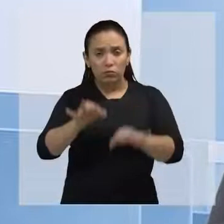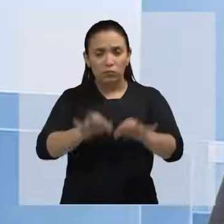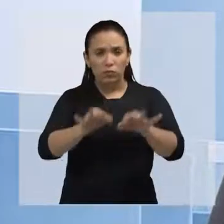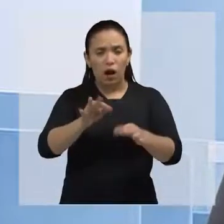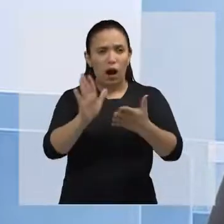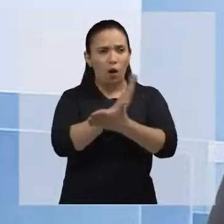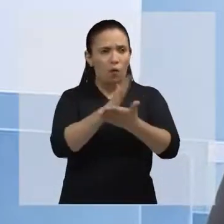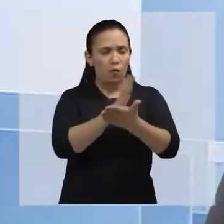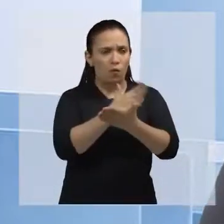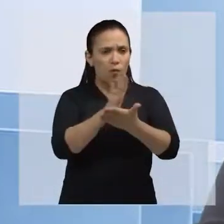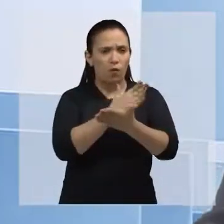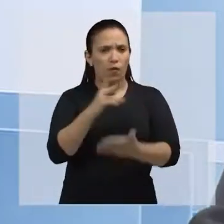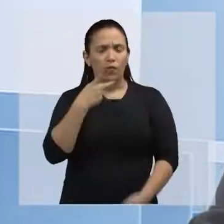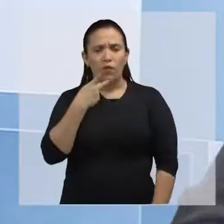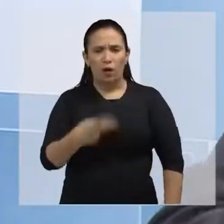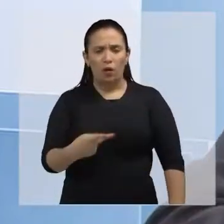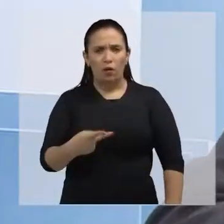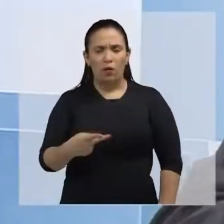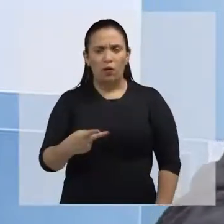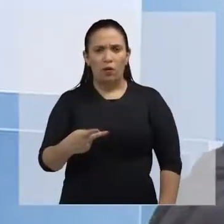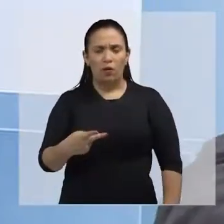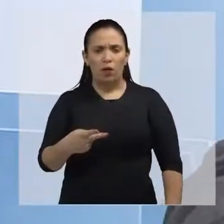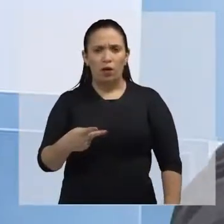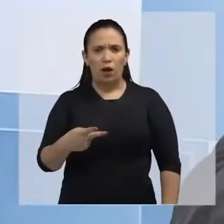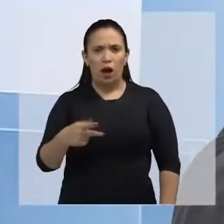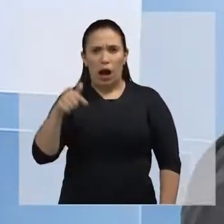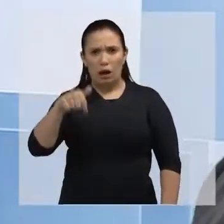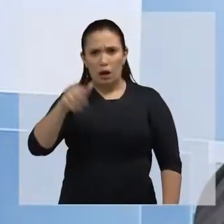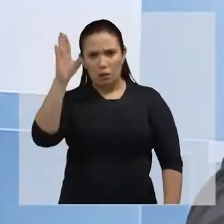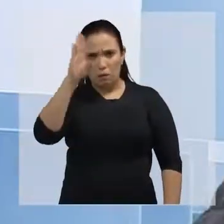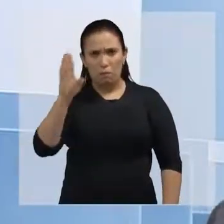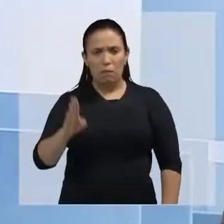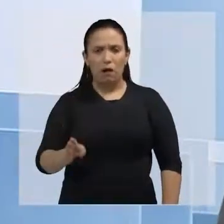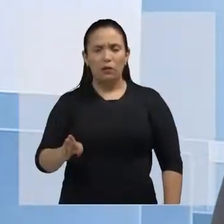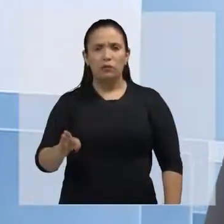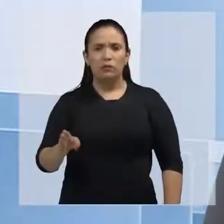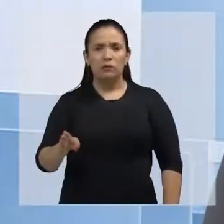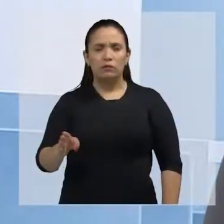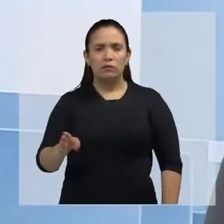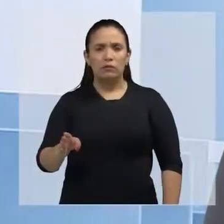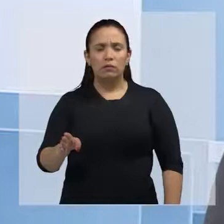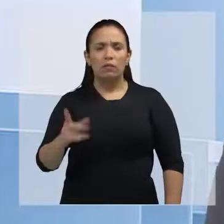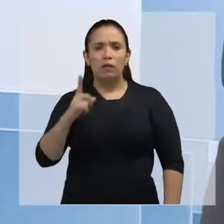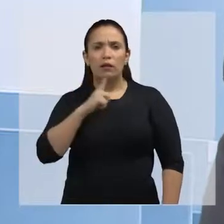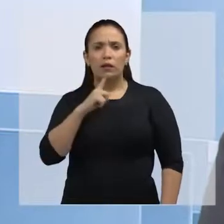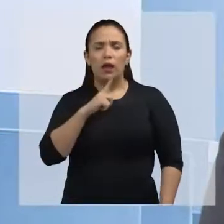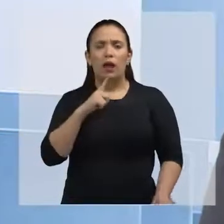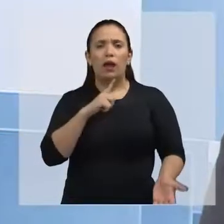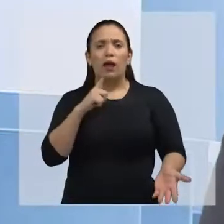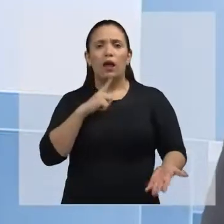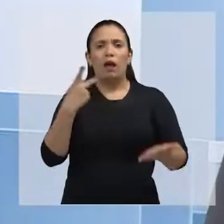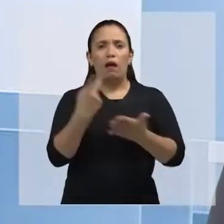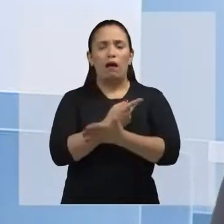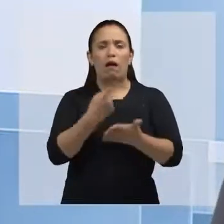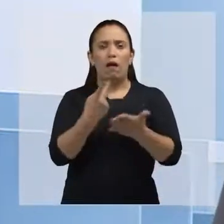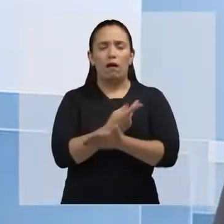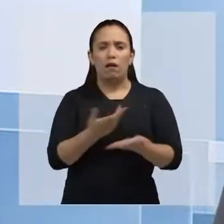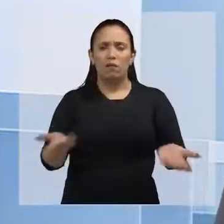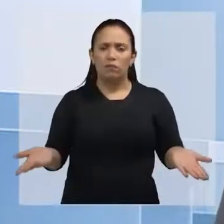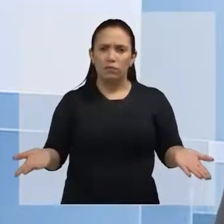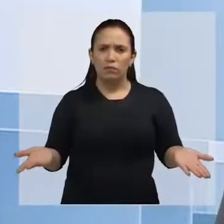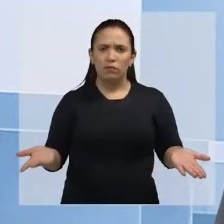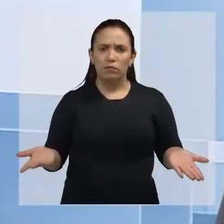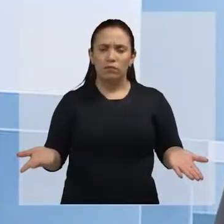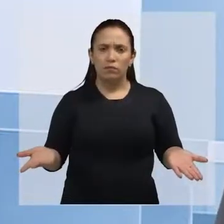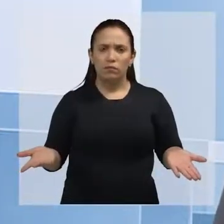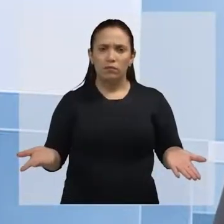dizendo aqui a Gleice Hoffmann dizendo que o Brasil é uma republiqueta de banana, que estão fazendo injustiça. Então, se é